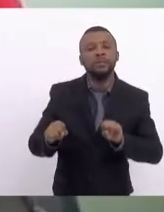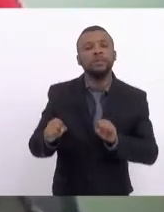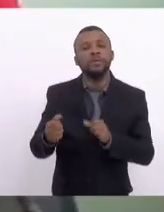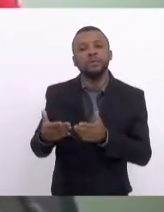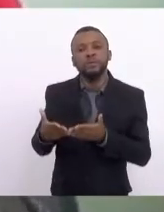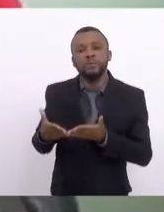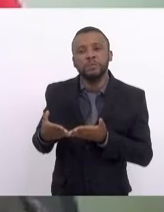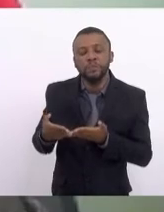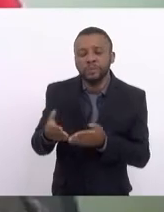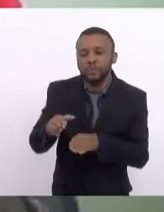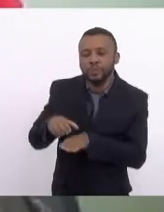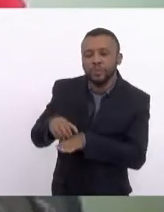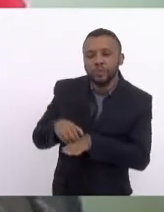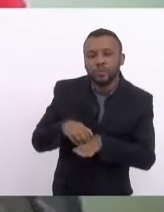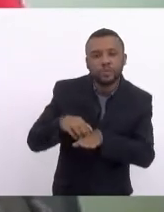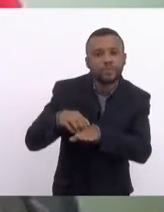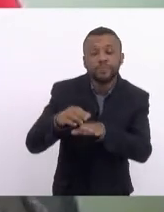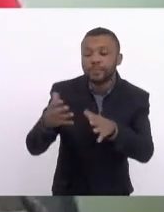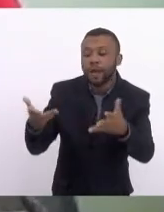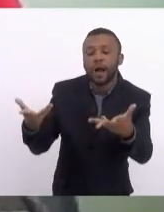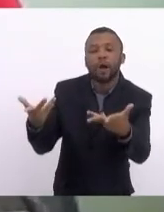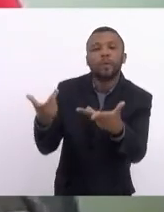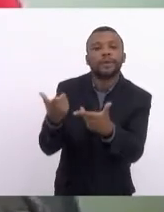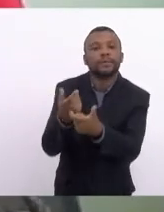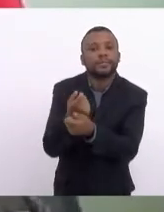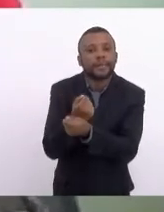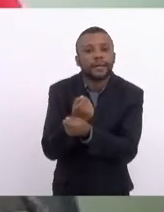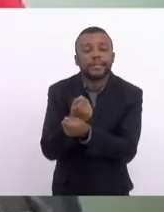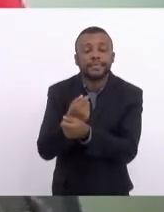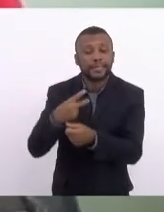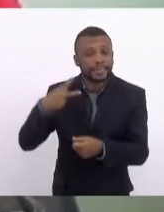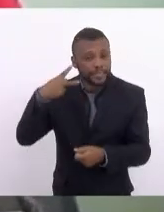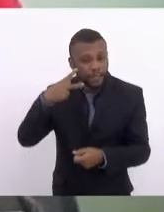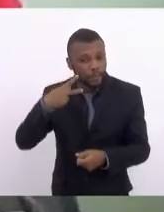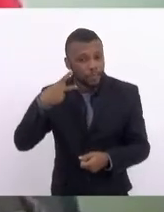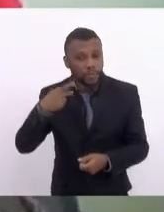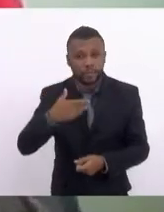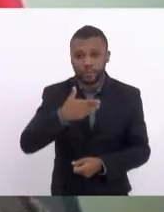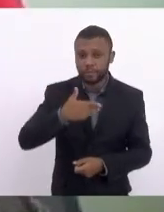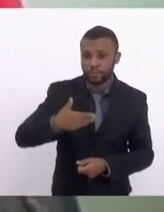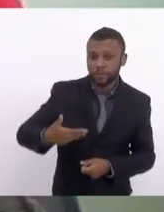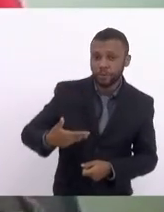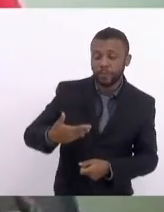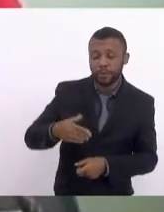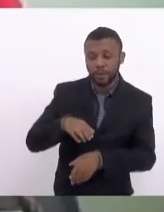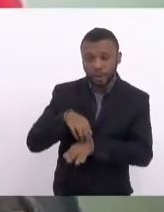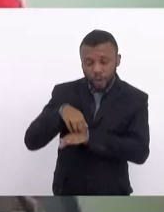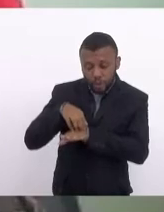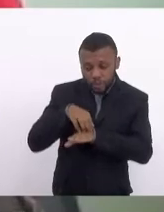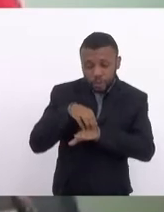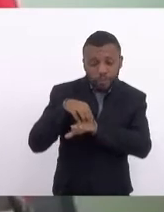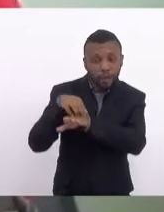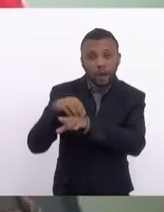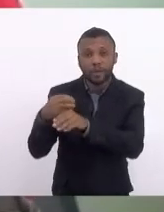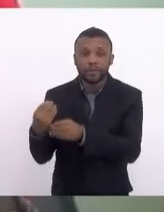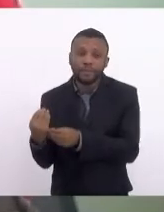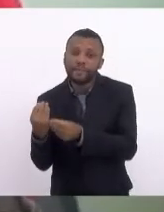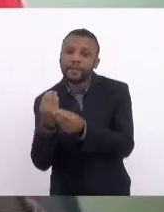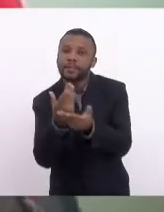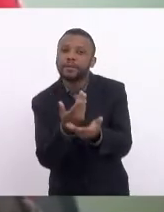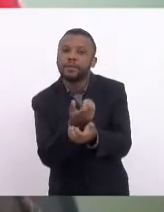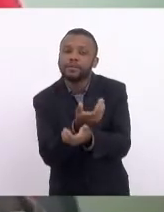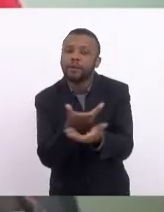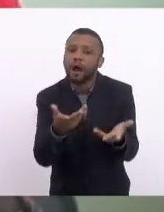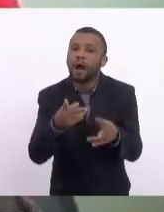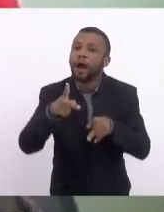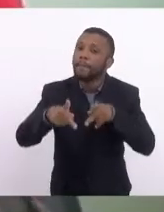de Janeiro. A qualidade da política pública, do transporte público oferecido ao povo